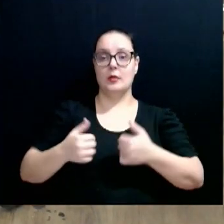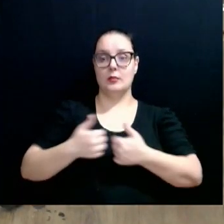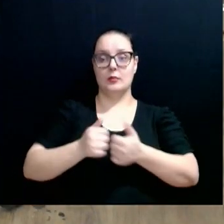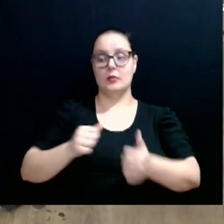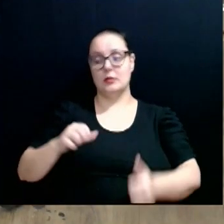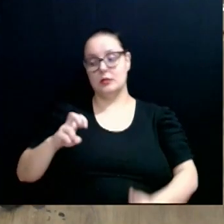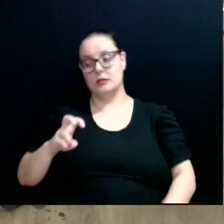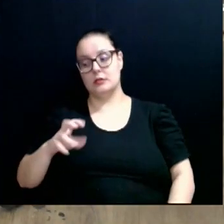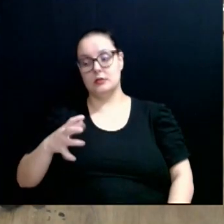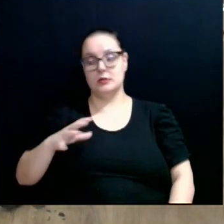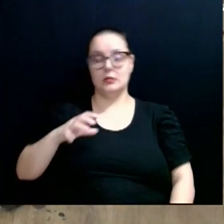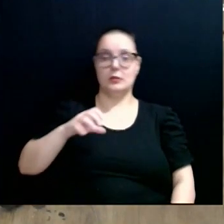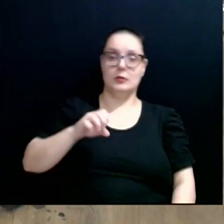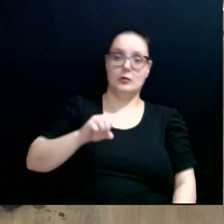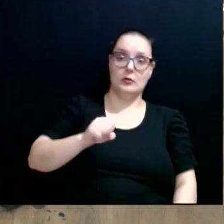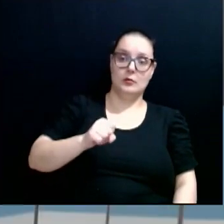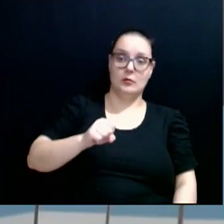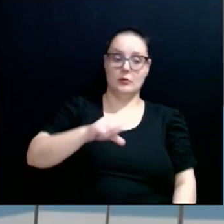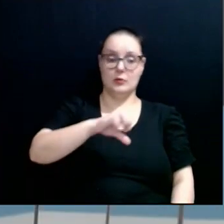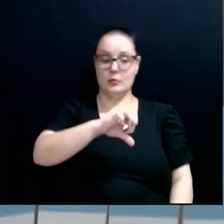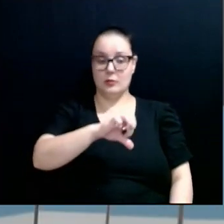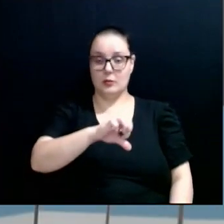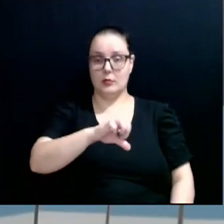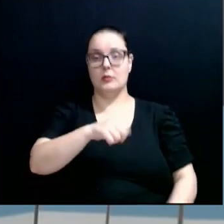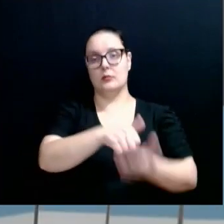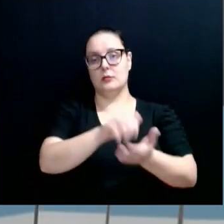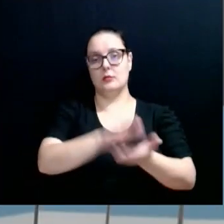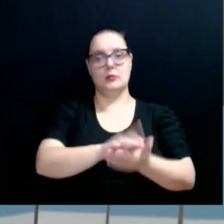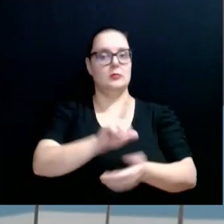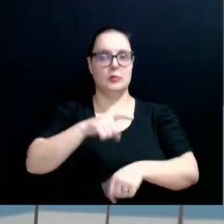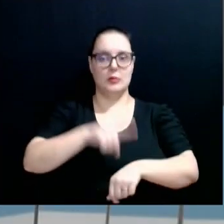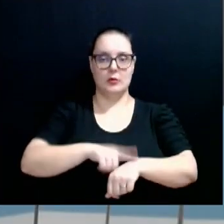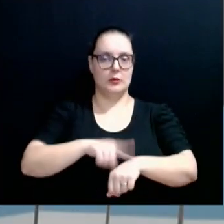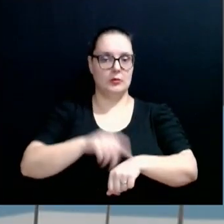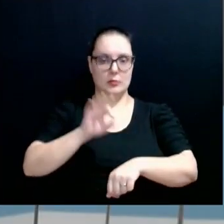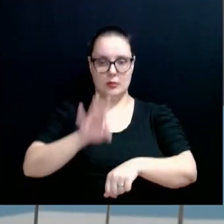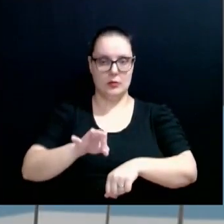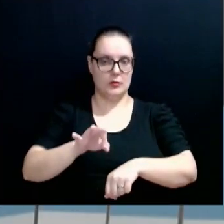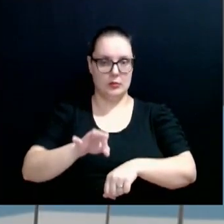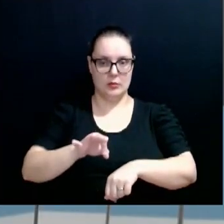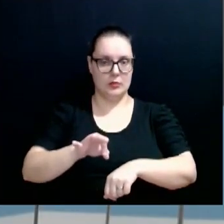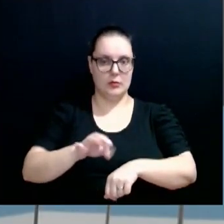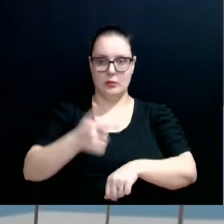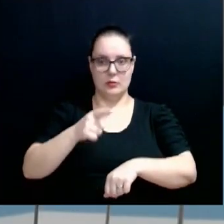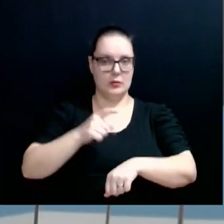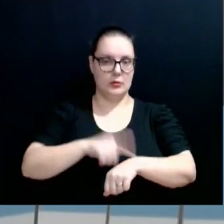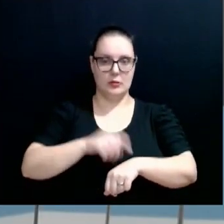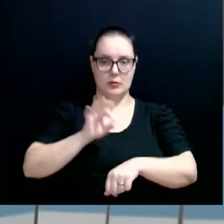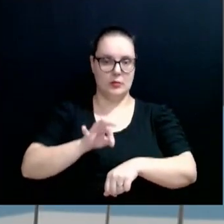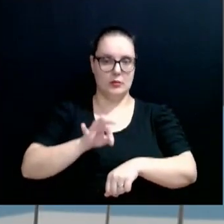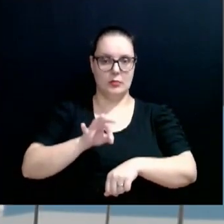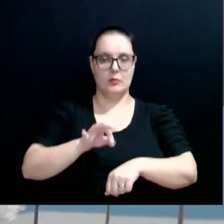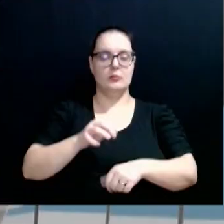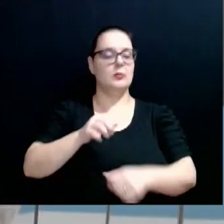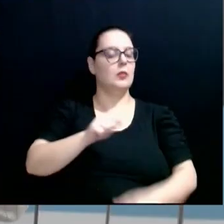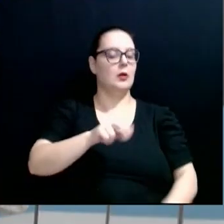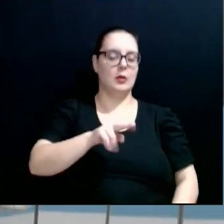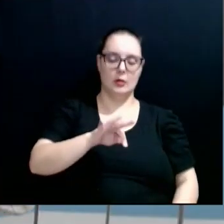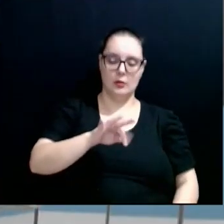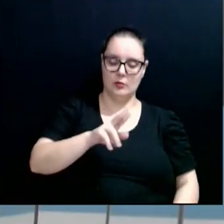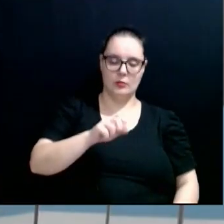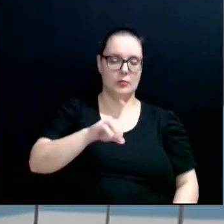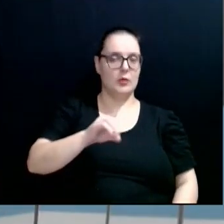existem multas. Né? Não está cumprindo horário, não está tendo pontualidade, está sendo autuado. O número